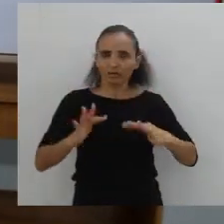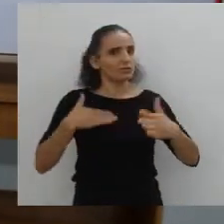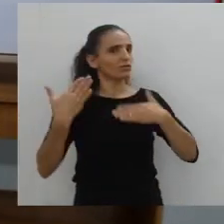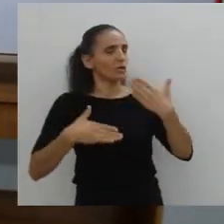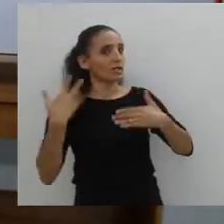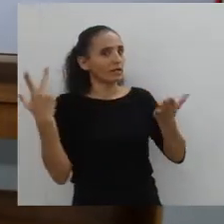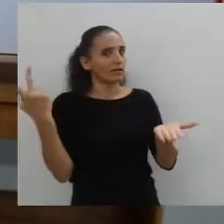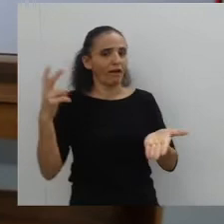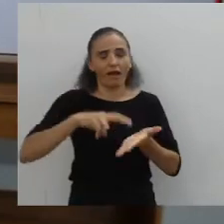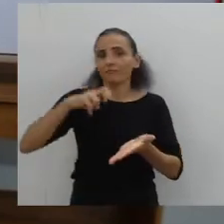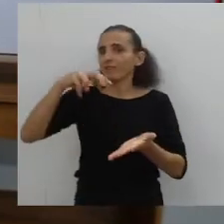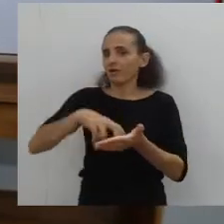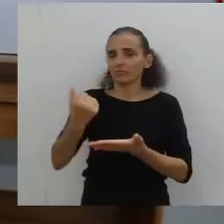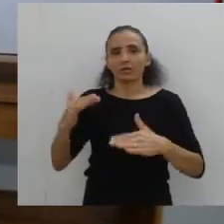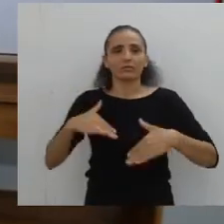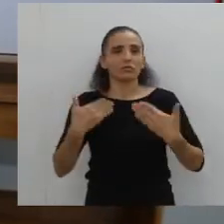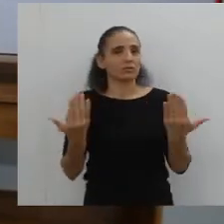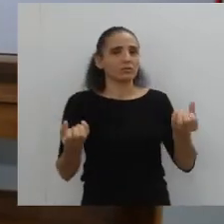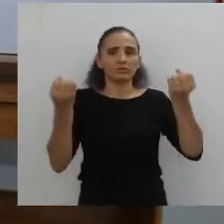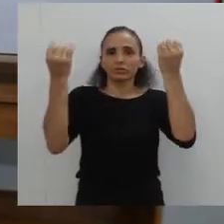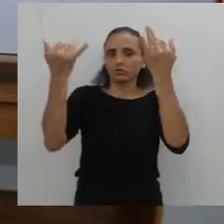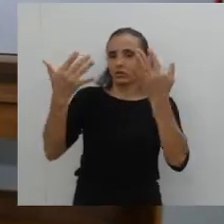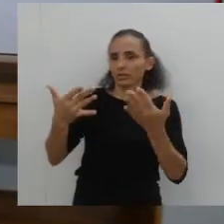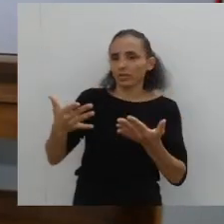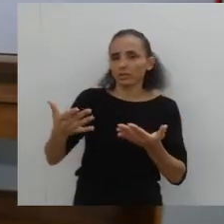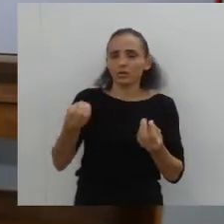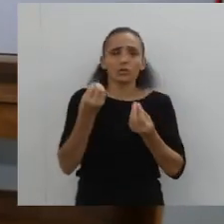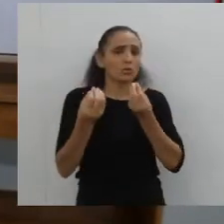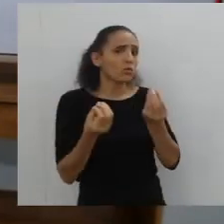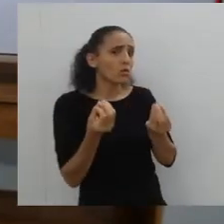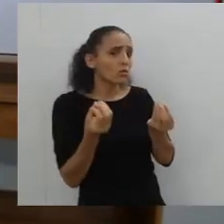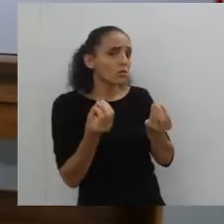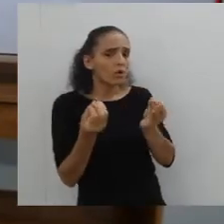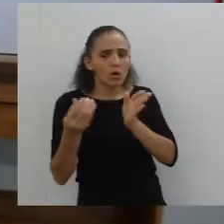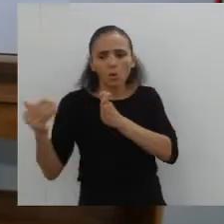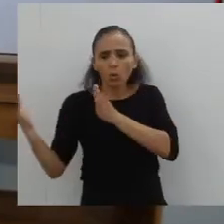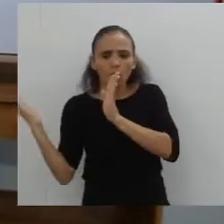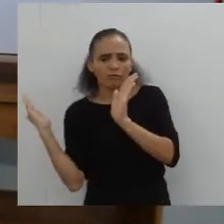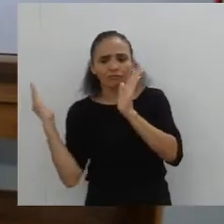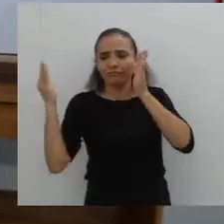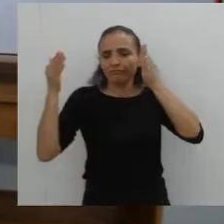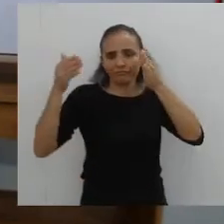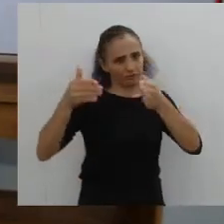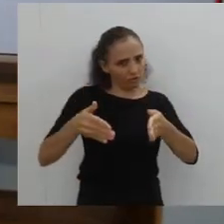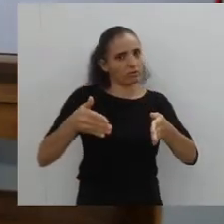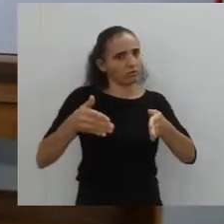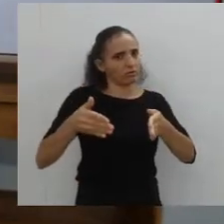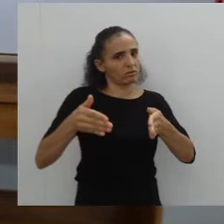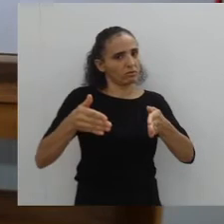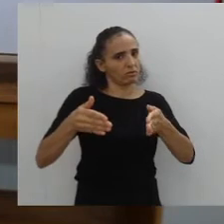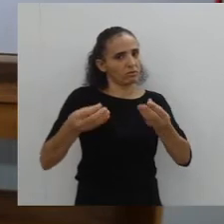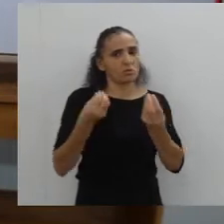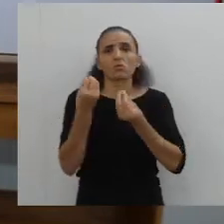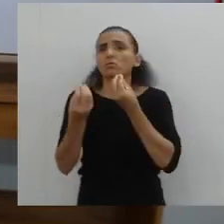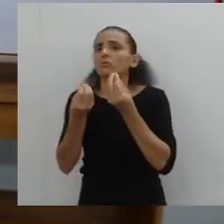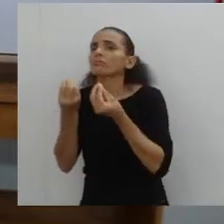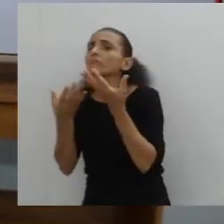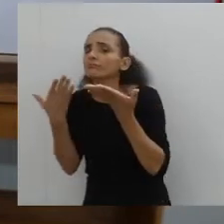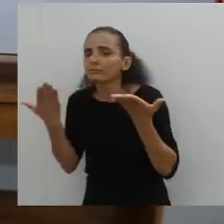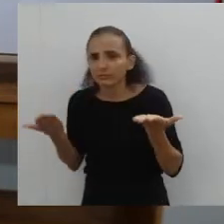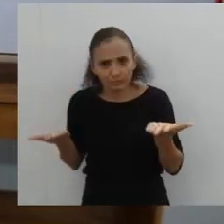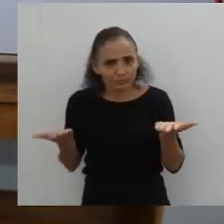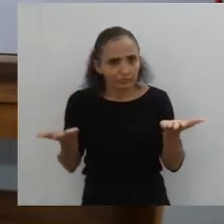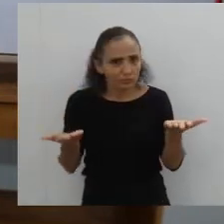alegria. Então, quando a gente fala de jogo, me parece o caminho a ser seguido é muito mais o caminho